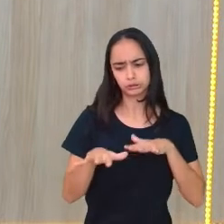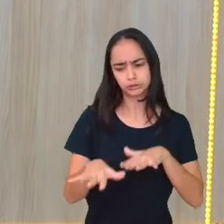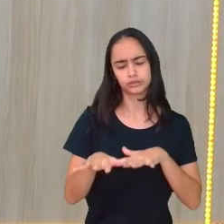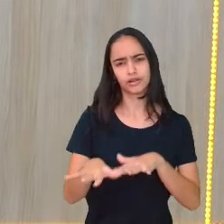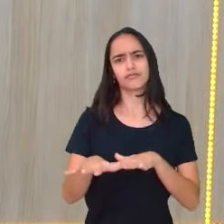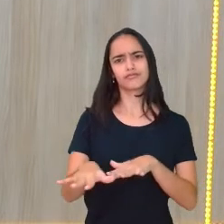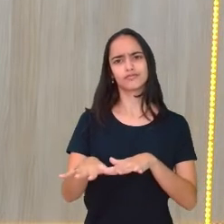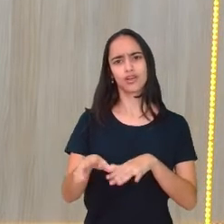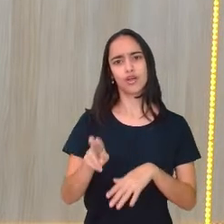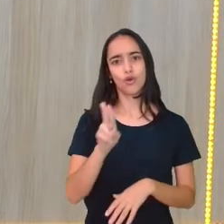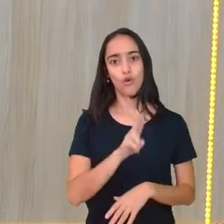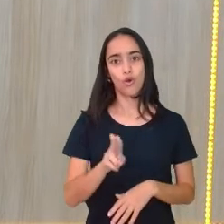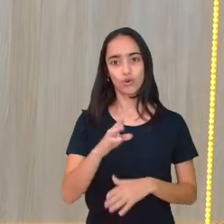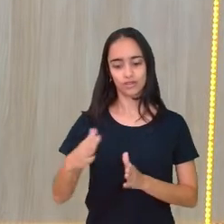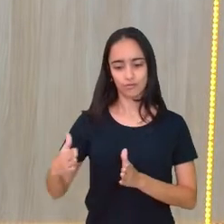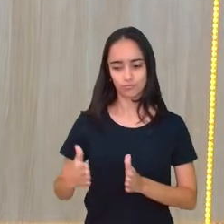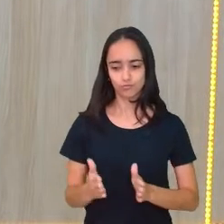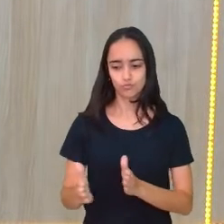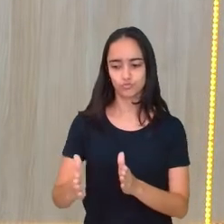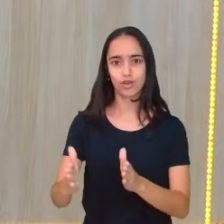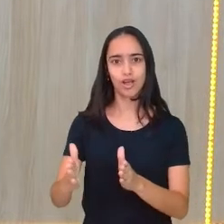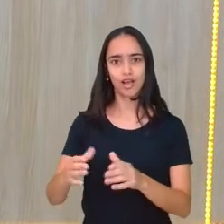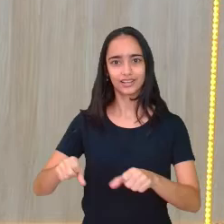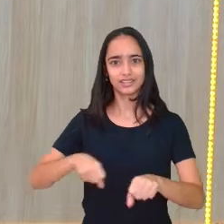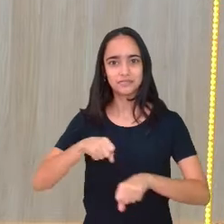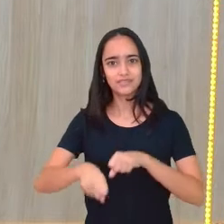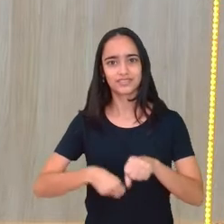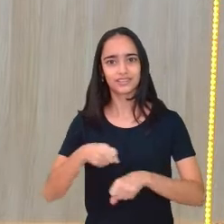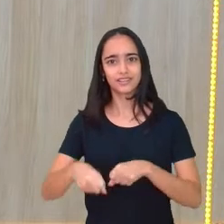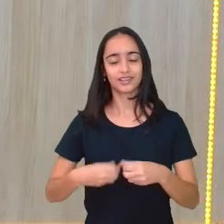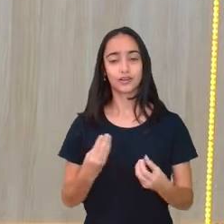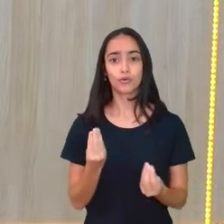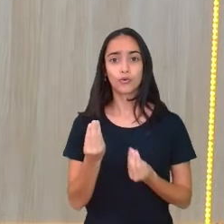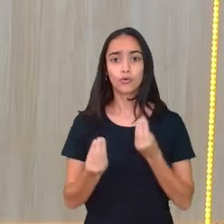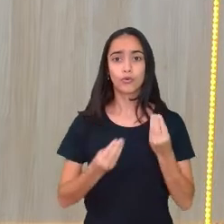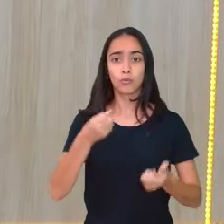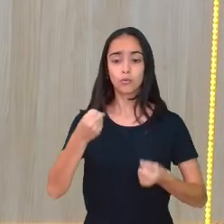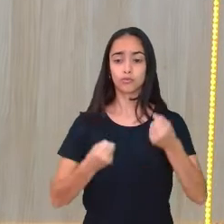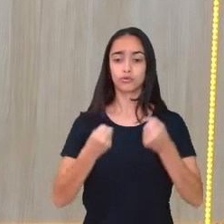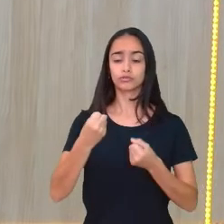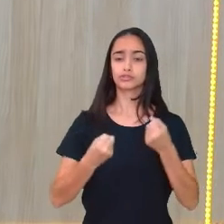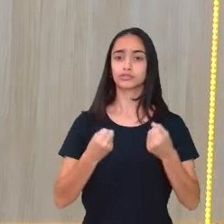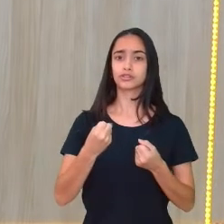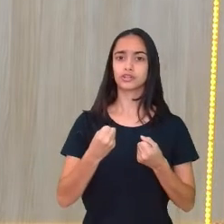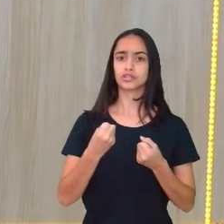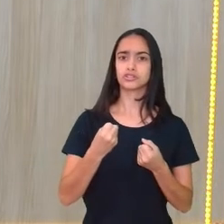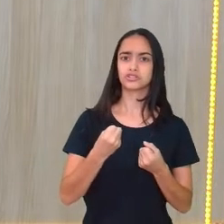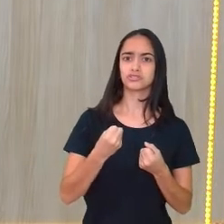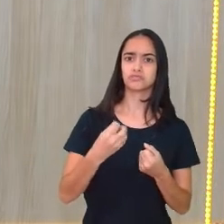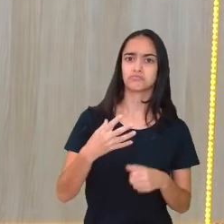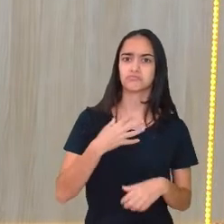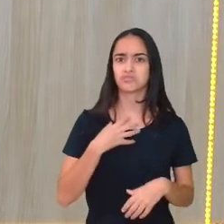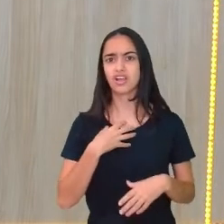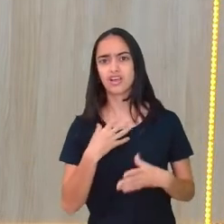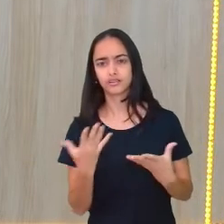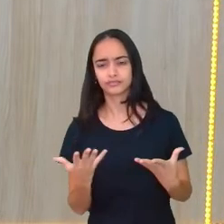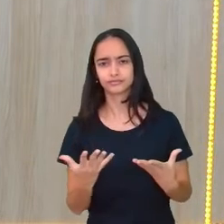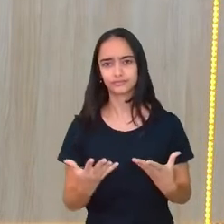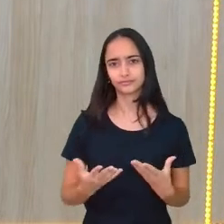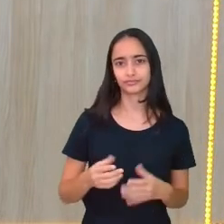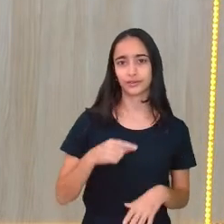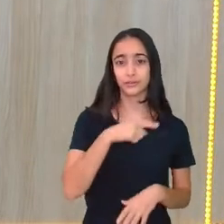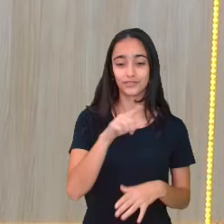ciclofaixas, né? Como é que os motoristas lidam com isso? Já é um roteiro aí para vocês criarem, ligando a